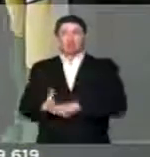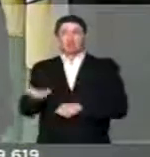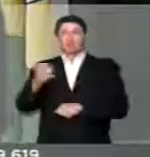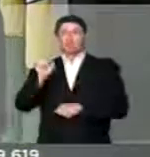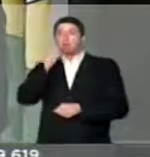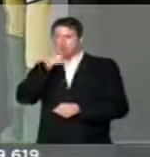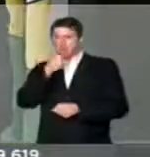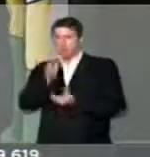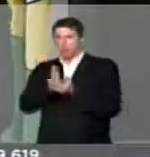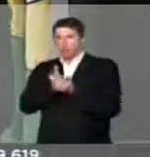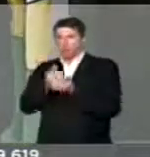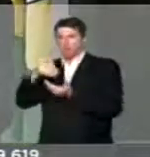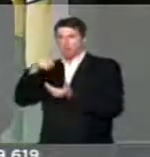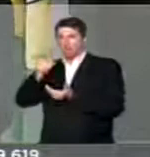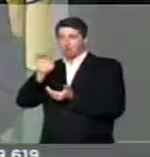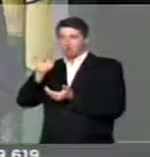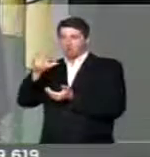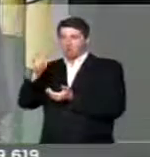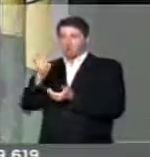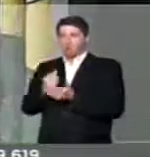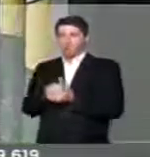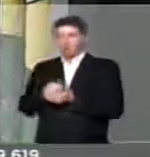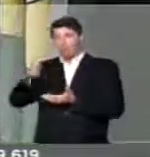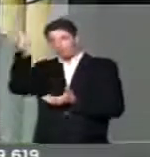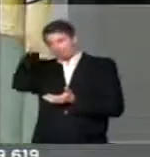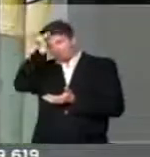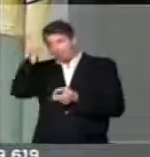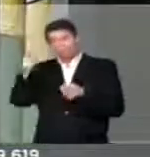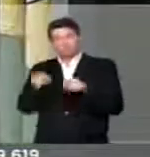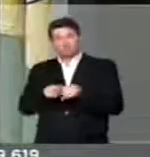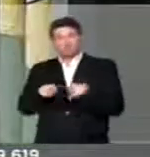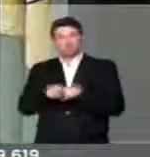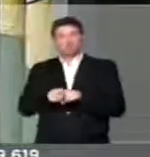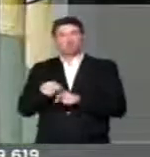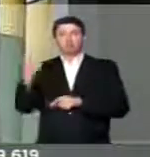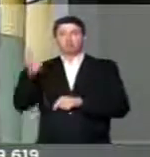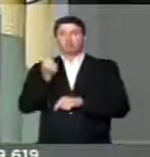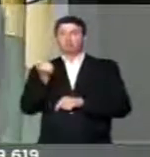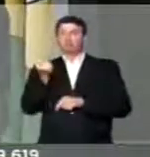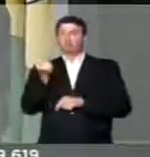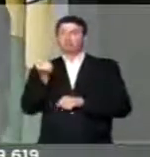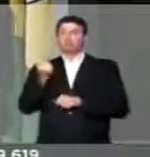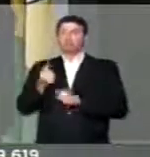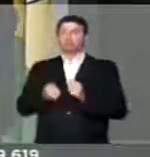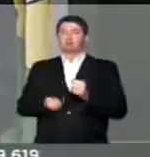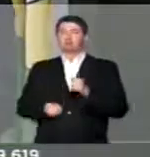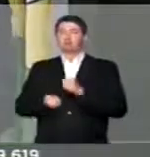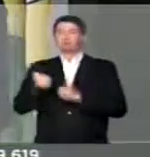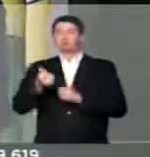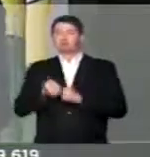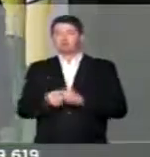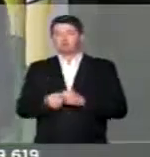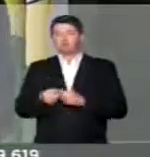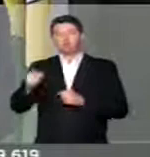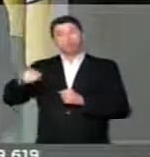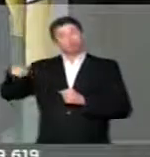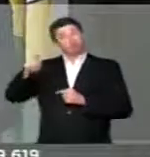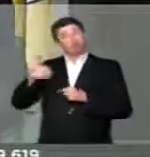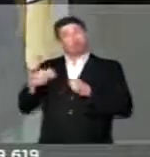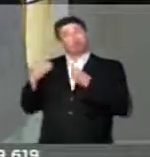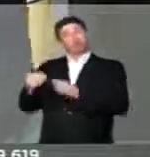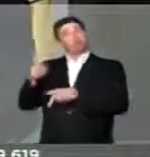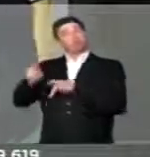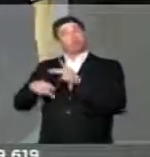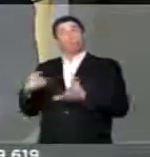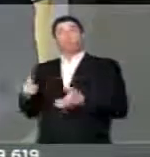com a mortadela e, além disso, além de uma mesada e de um dinheiro que vocês estão dando para